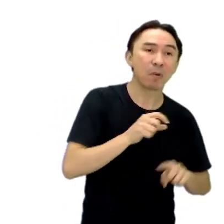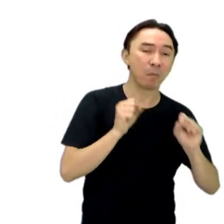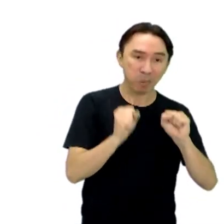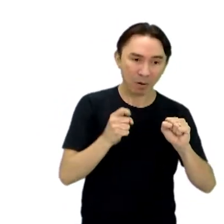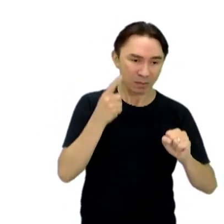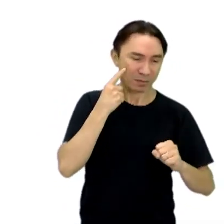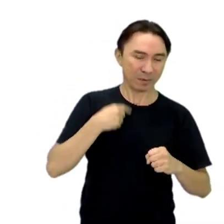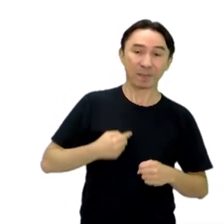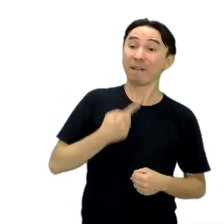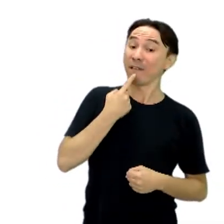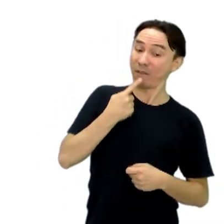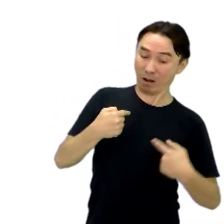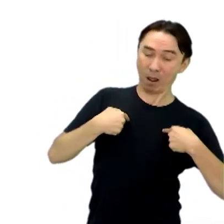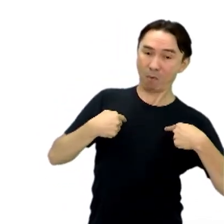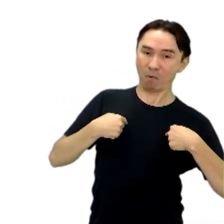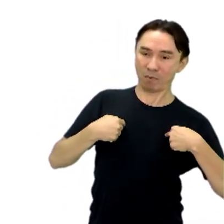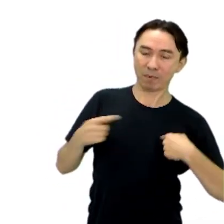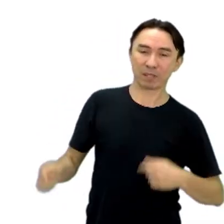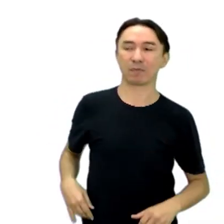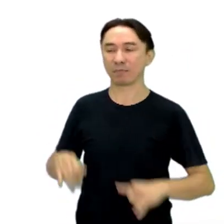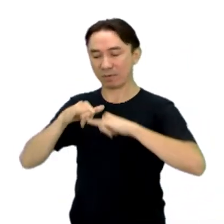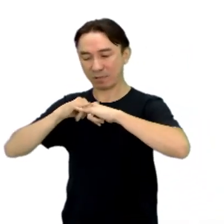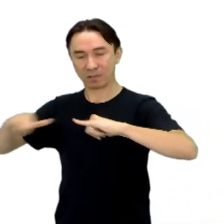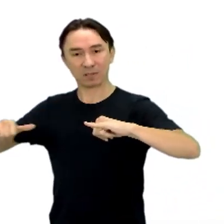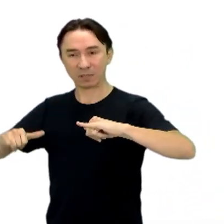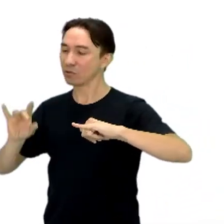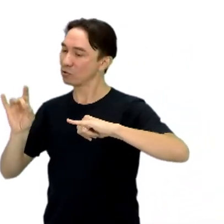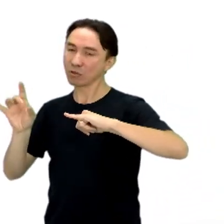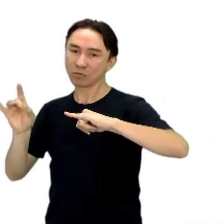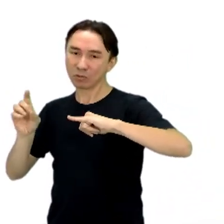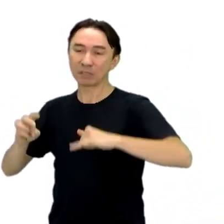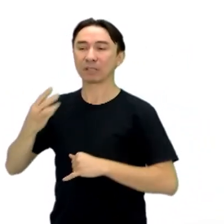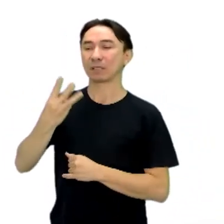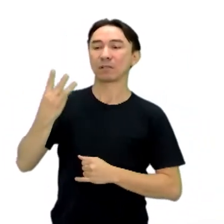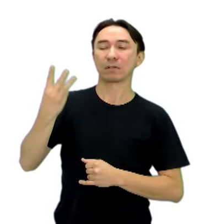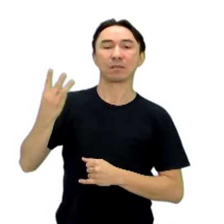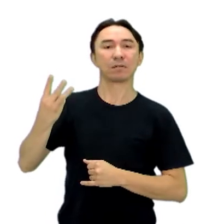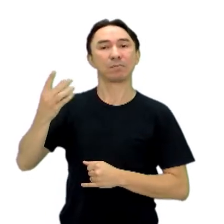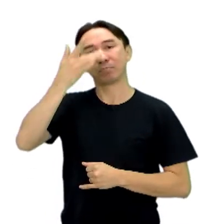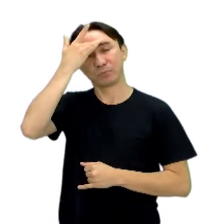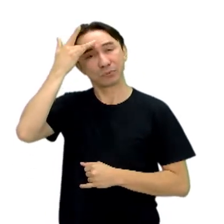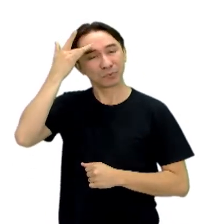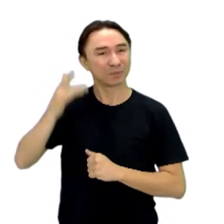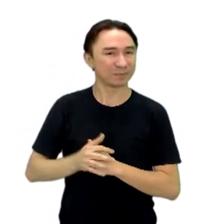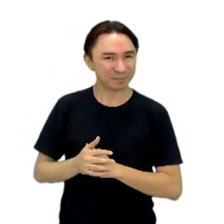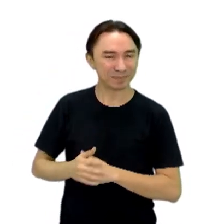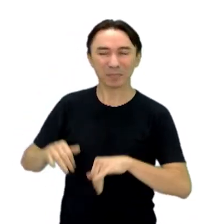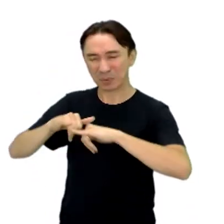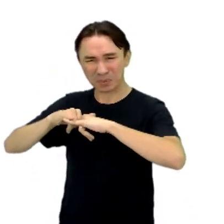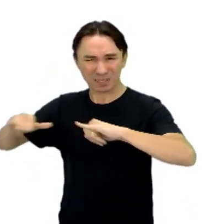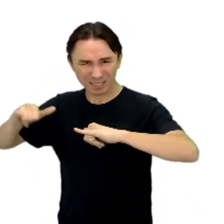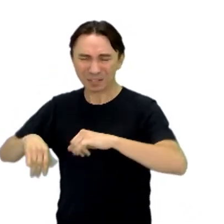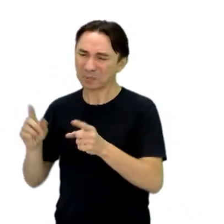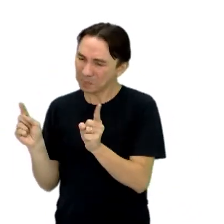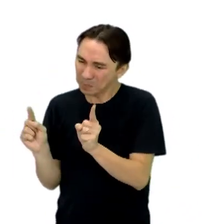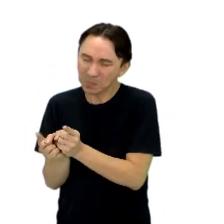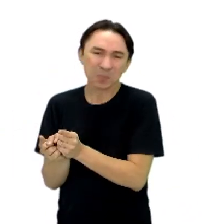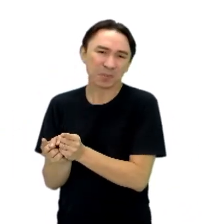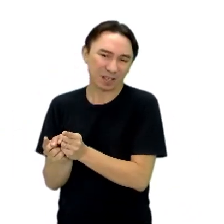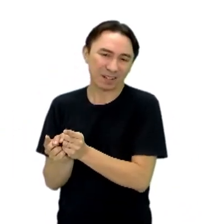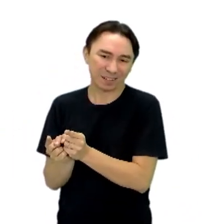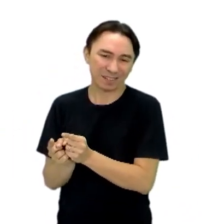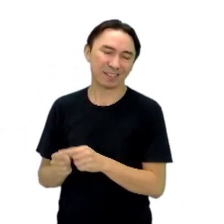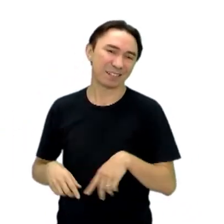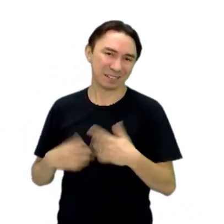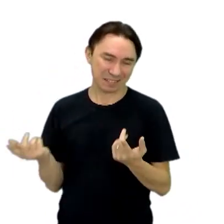as notícias, não. Elas vão ser sempre em terceira pessoa. Além disso, as notícias são mais curtas que as reportagens e não